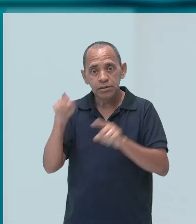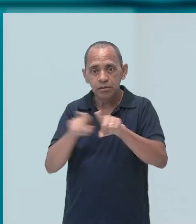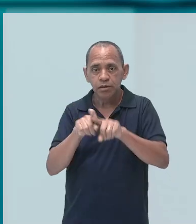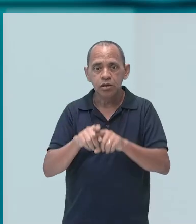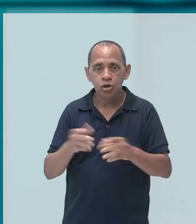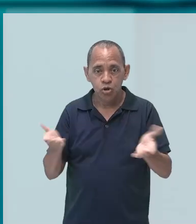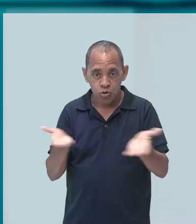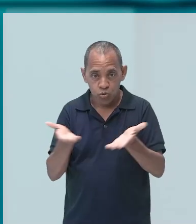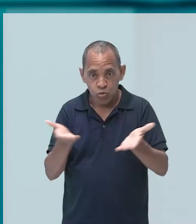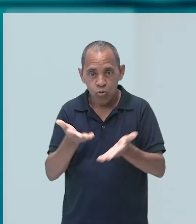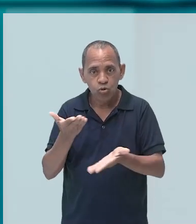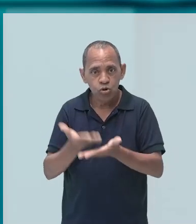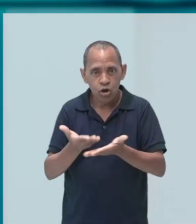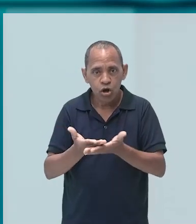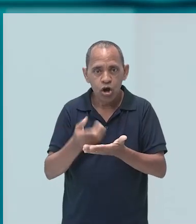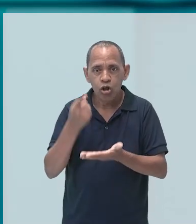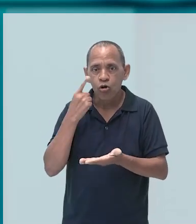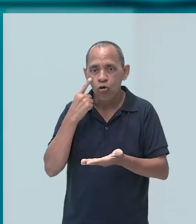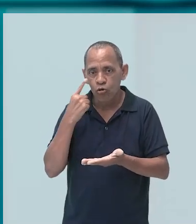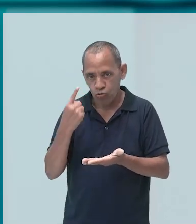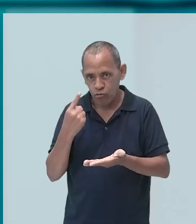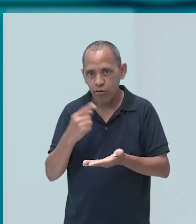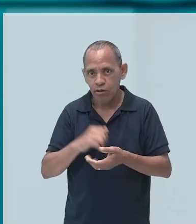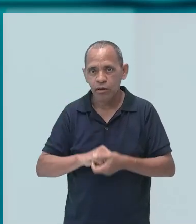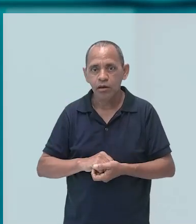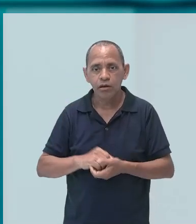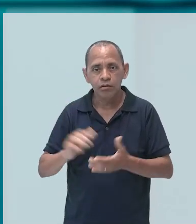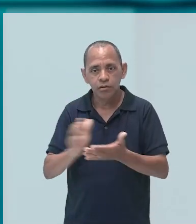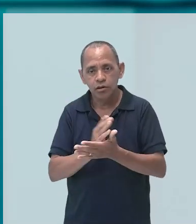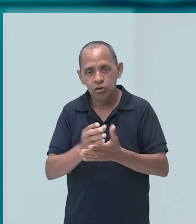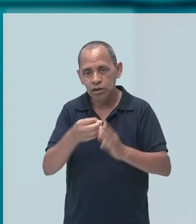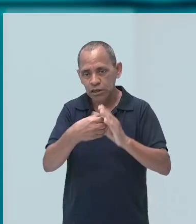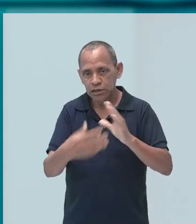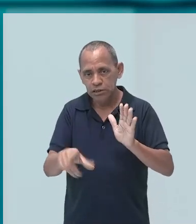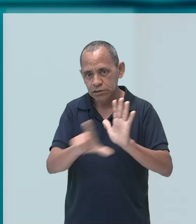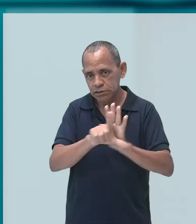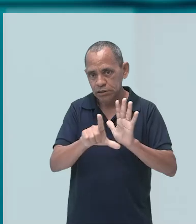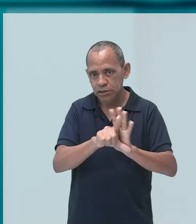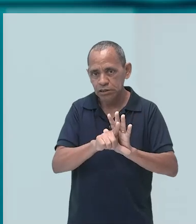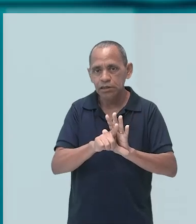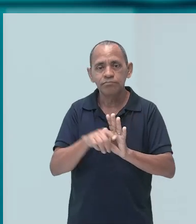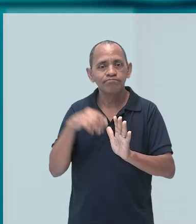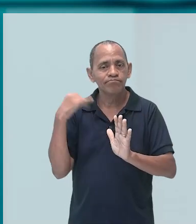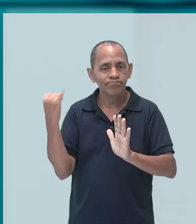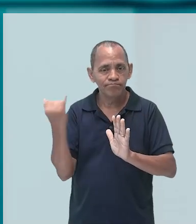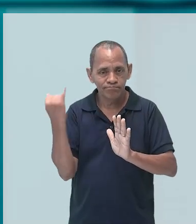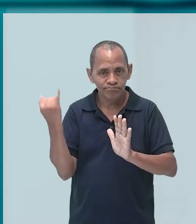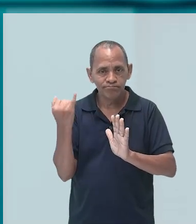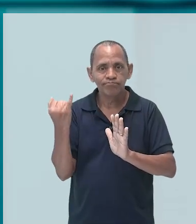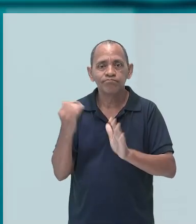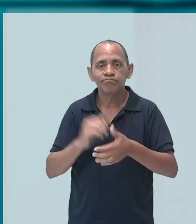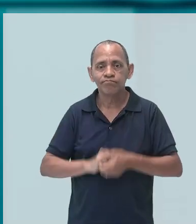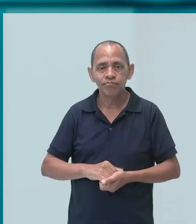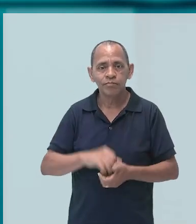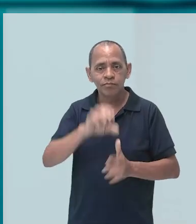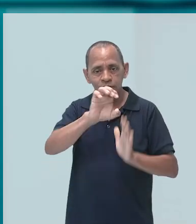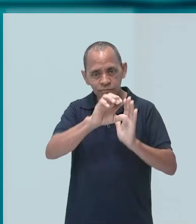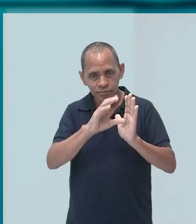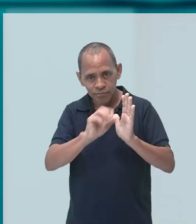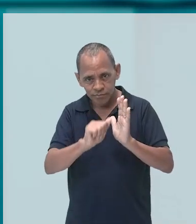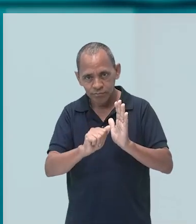nossa aula na qual nós podemos observar aí algumas características desta lei tão importante